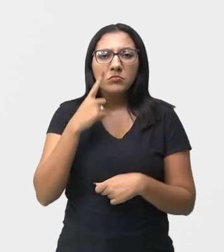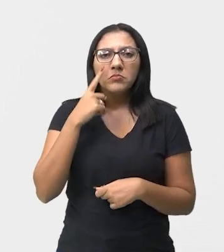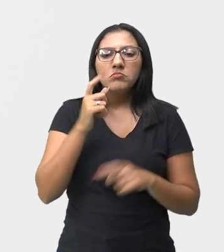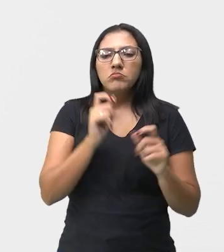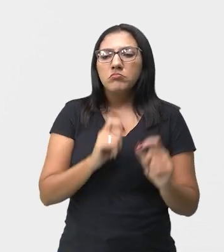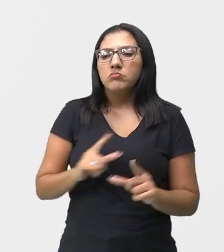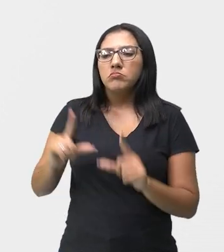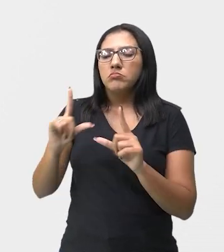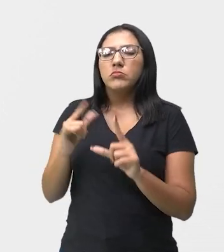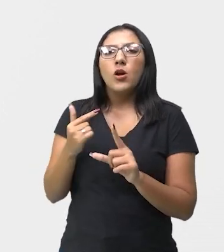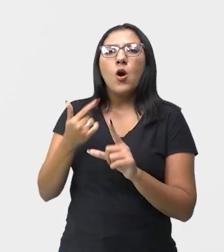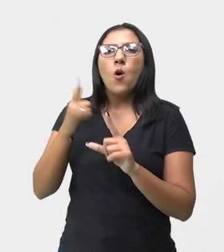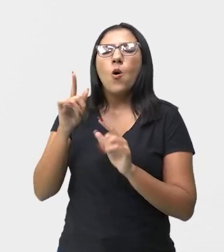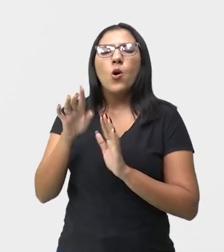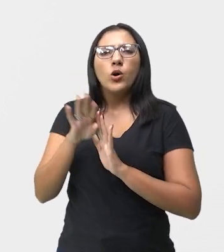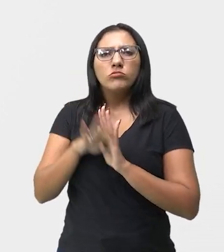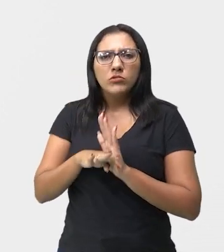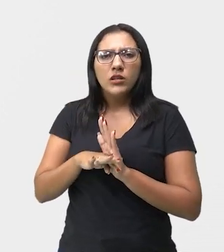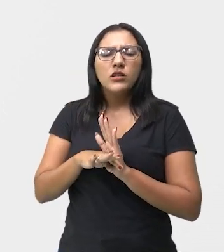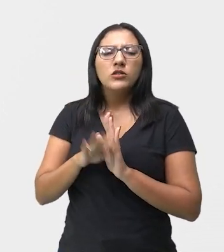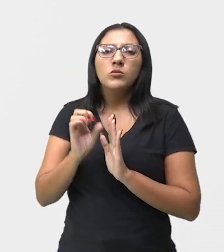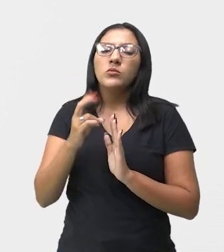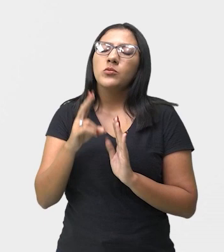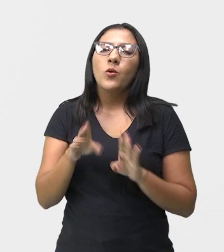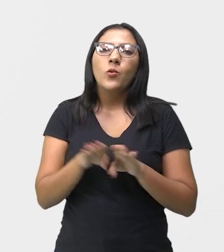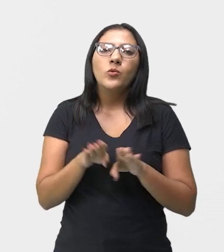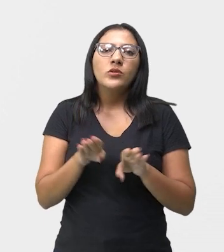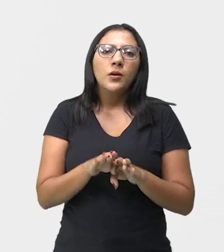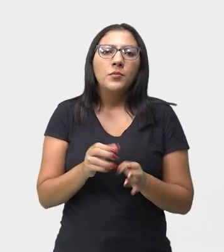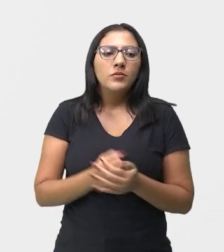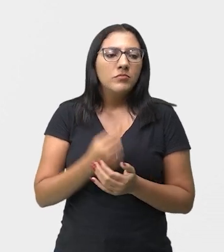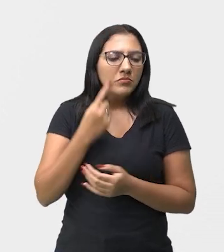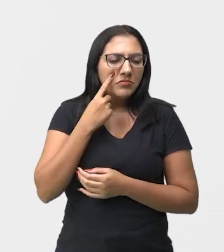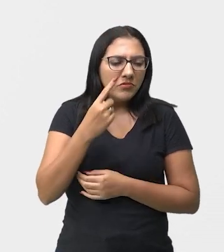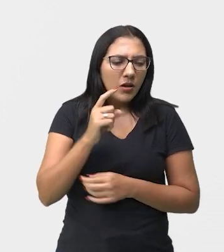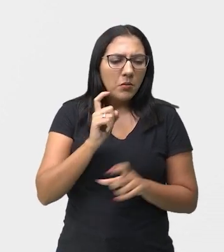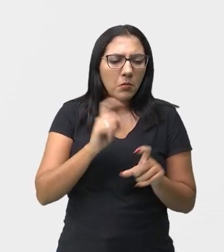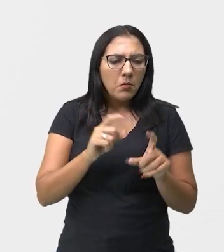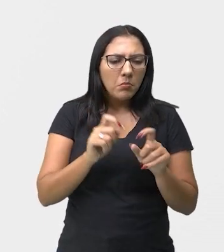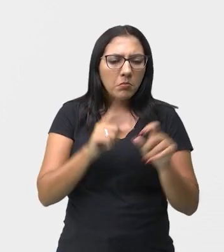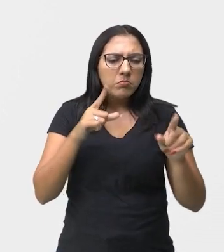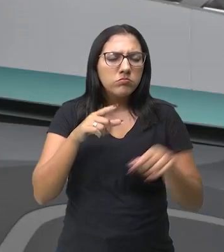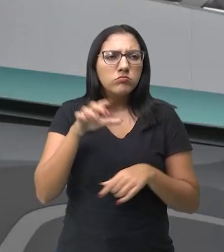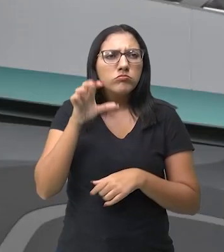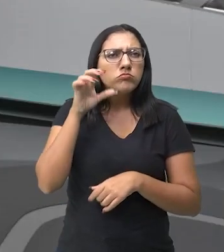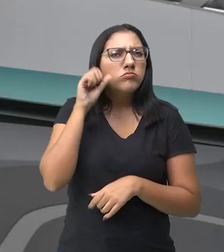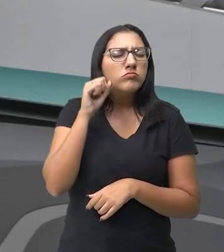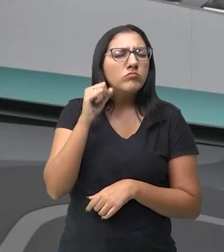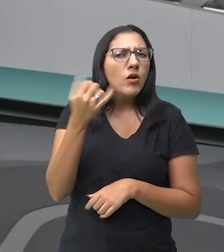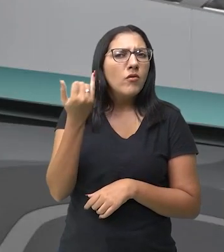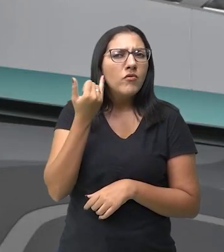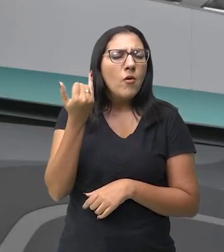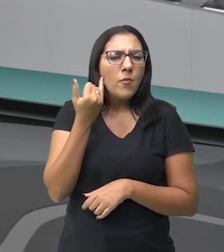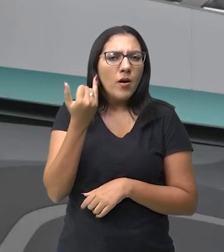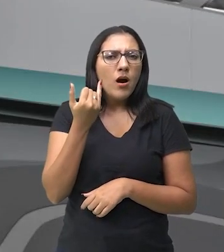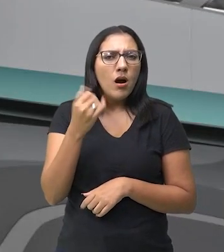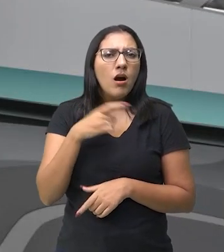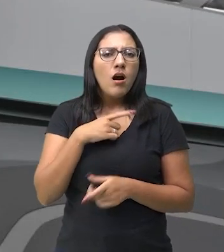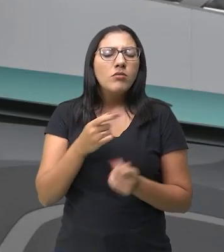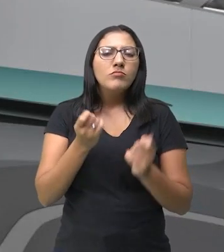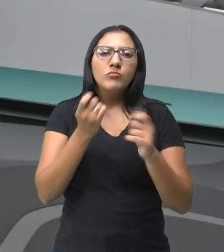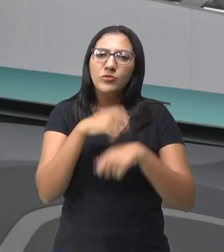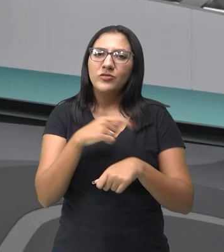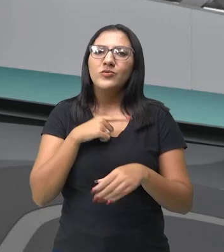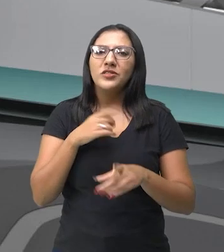fato ele seja dinâmico, ele permite algum tipo de interação entre o leitor e a informação. E